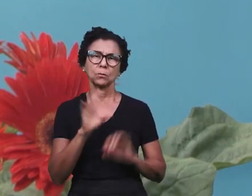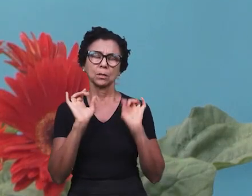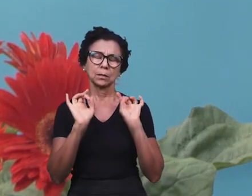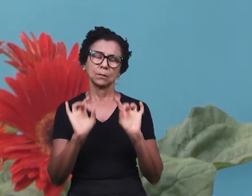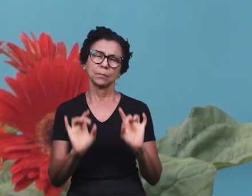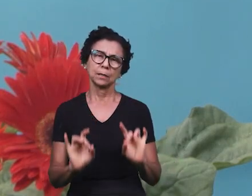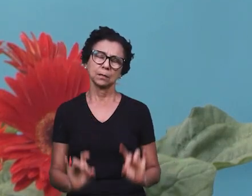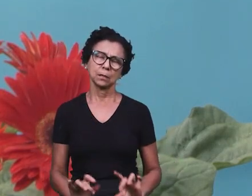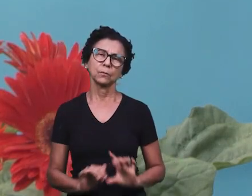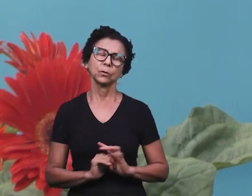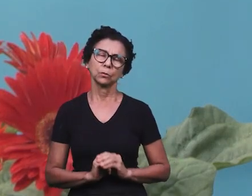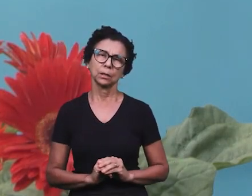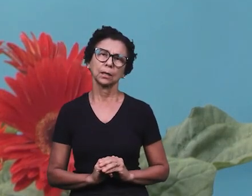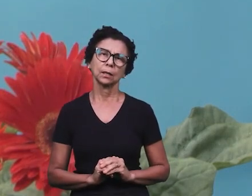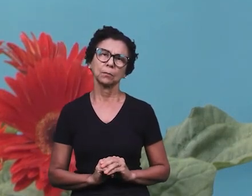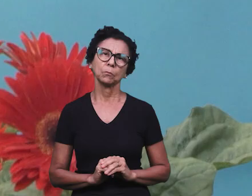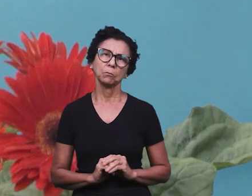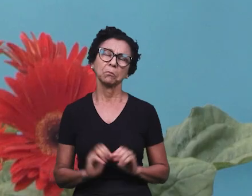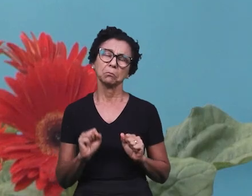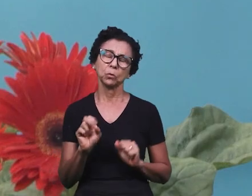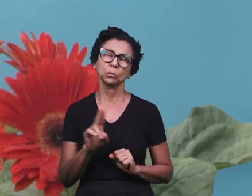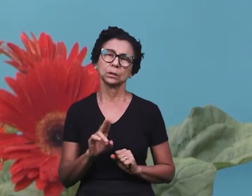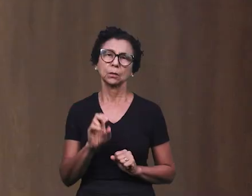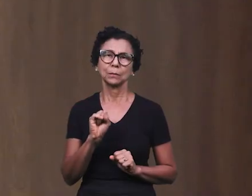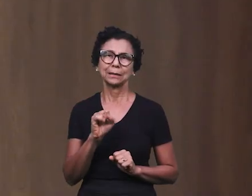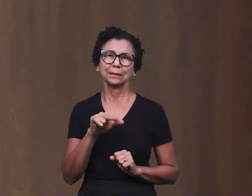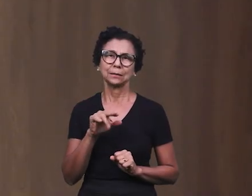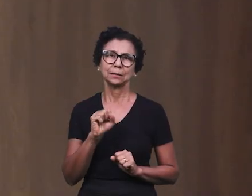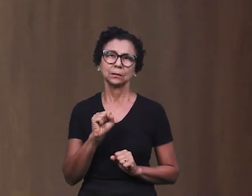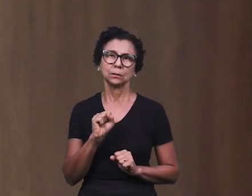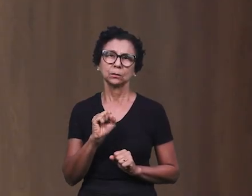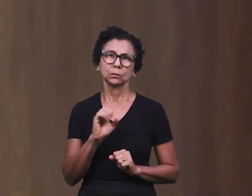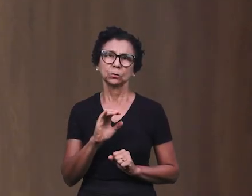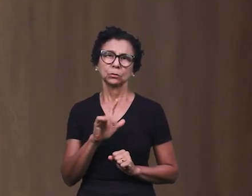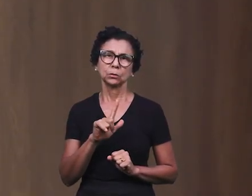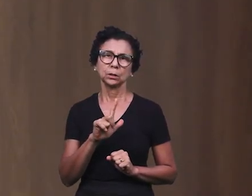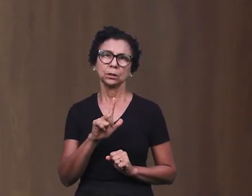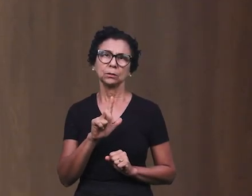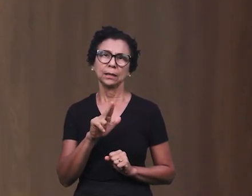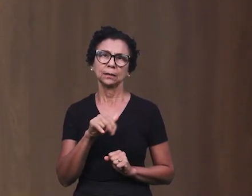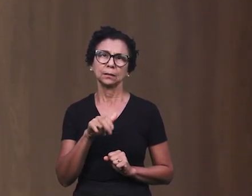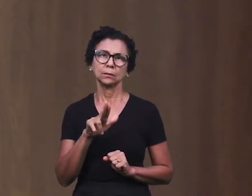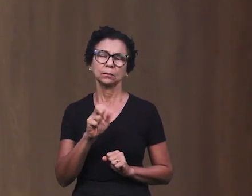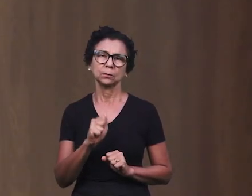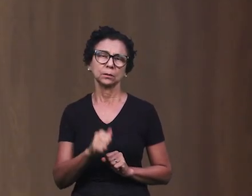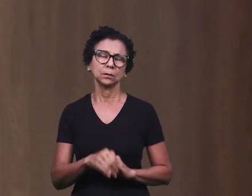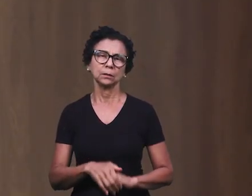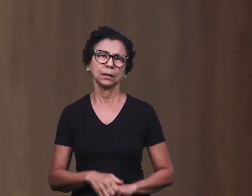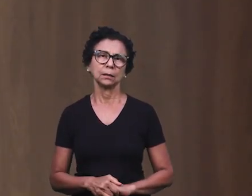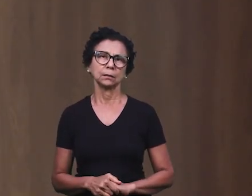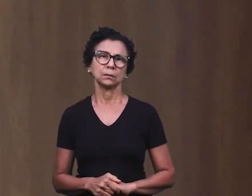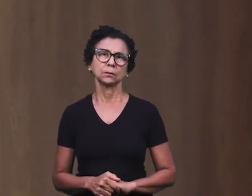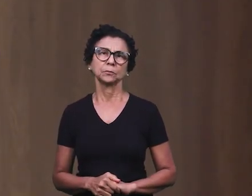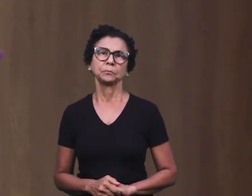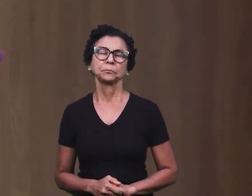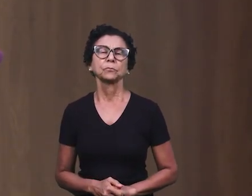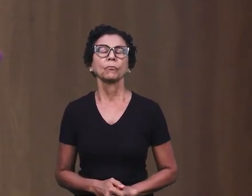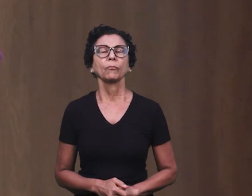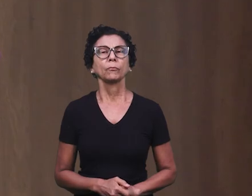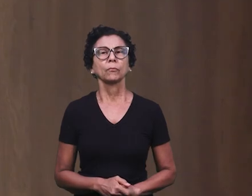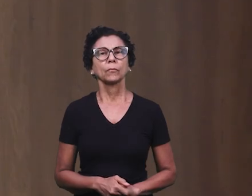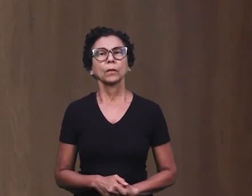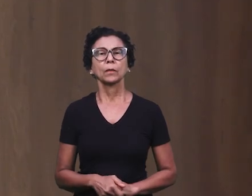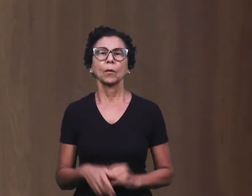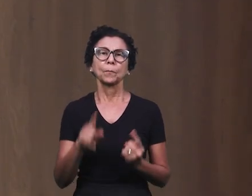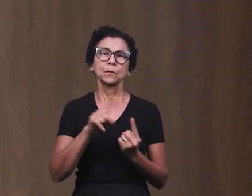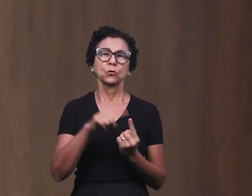molécula pró-insulina, e a gente chega a esse diagnóstico. Entendi. Muito bom. Aí você me explicou um pouquinho, sobre diabetes tipo